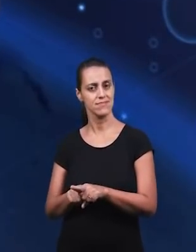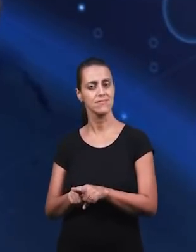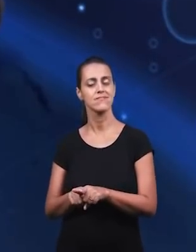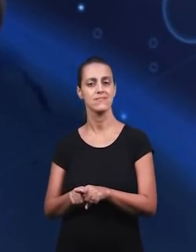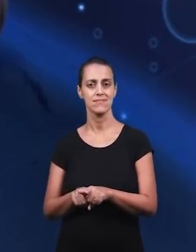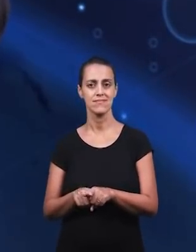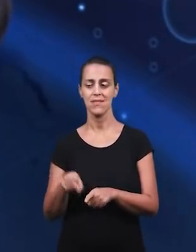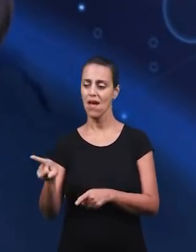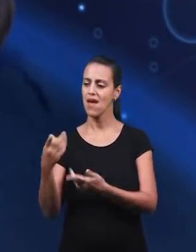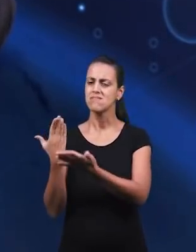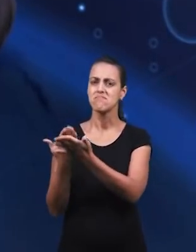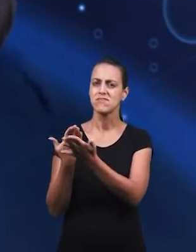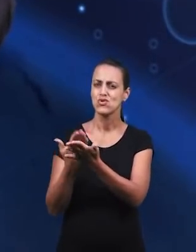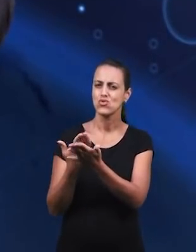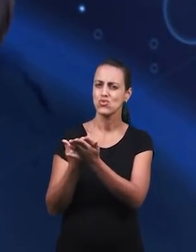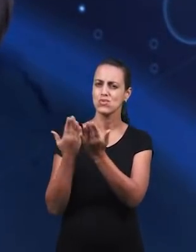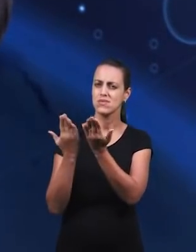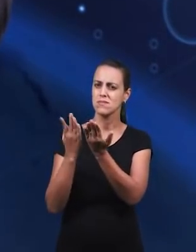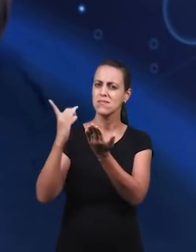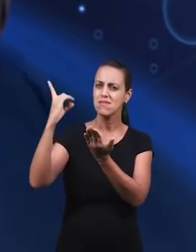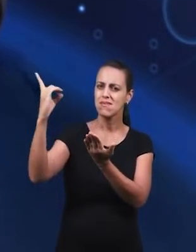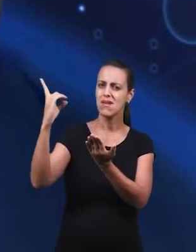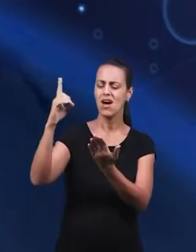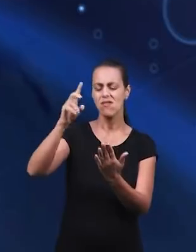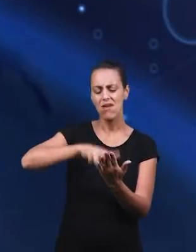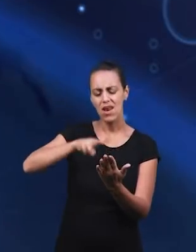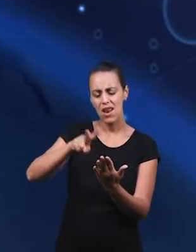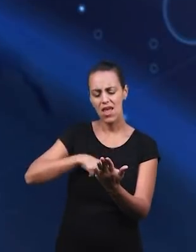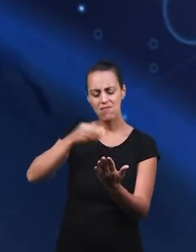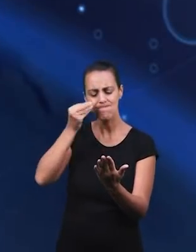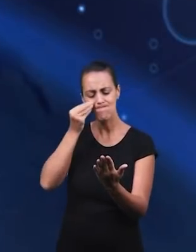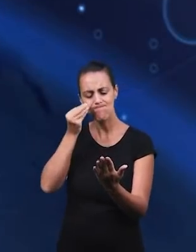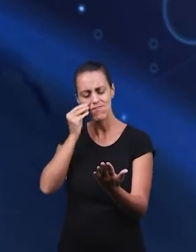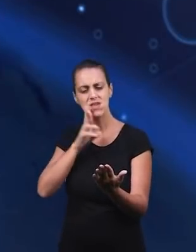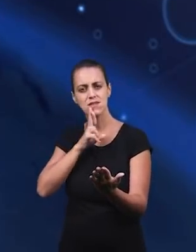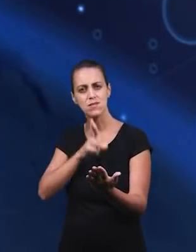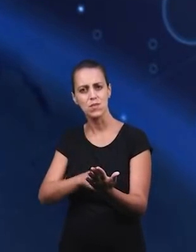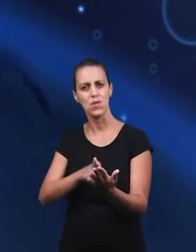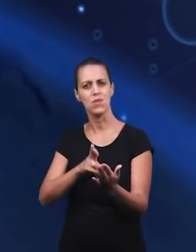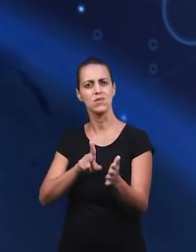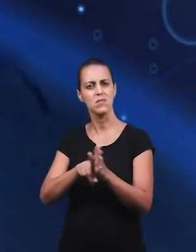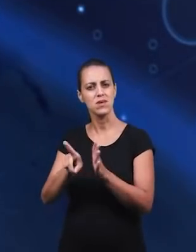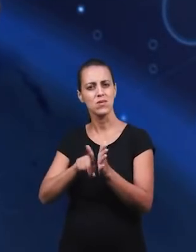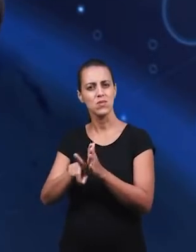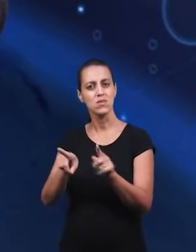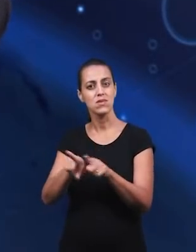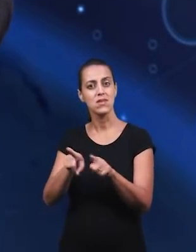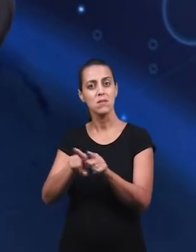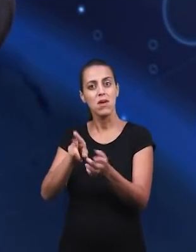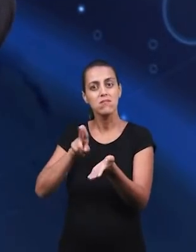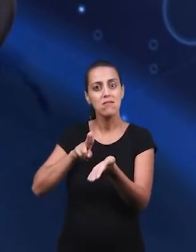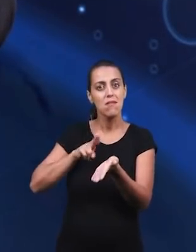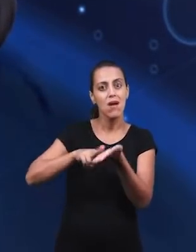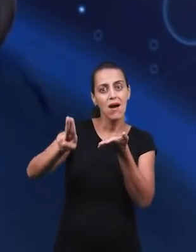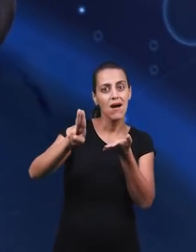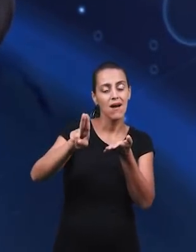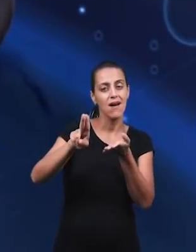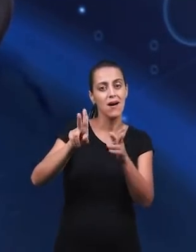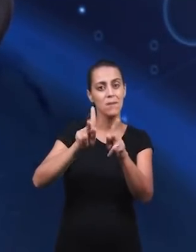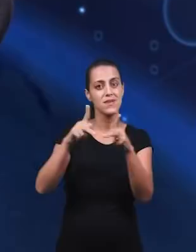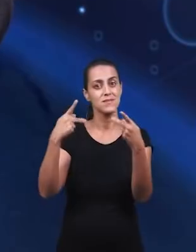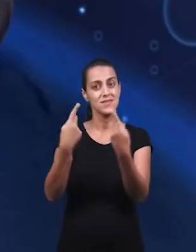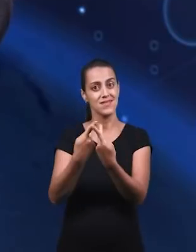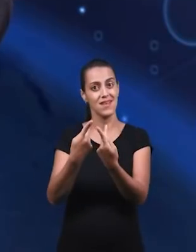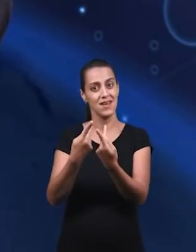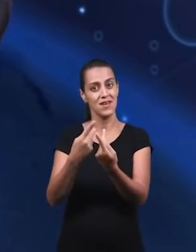igreja, para estudar a palavra, responder às perguntas e enviar as participações para o presbitério.